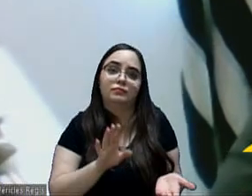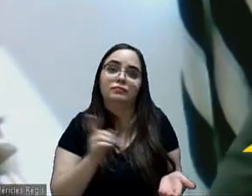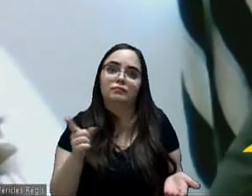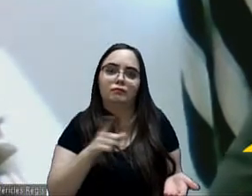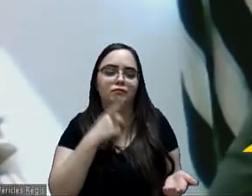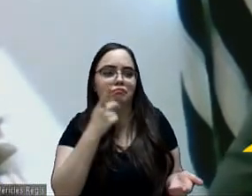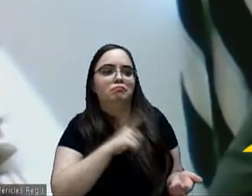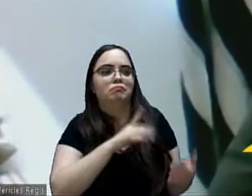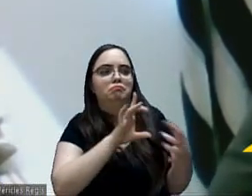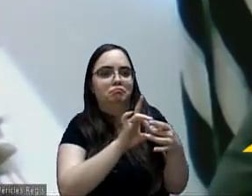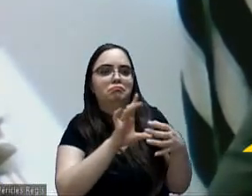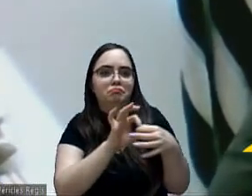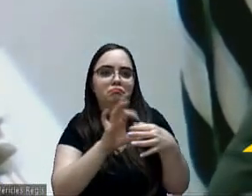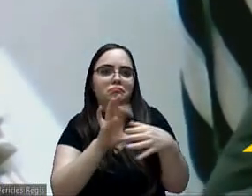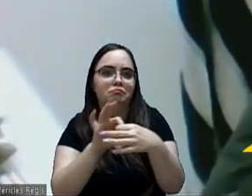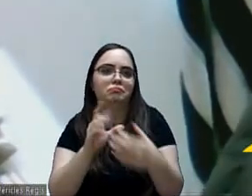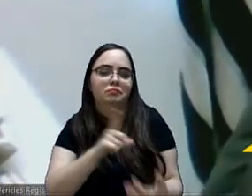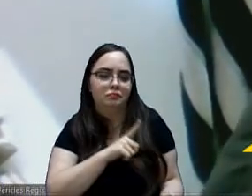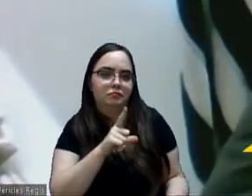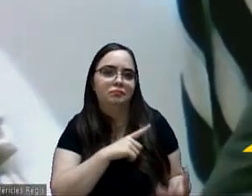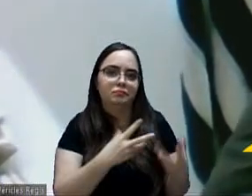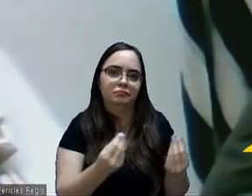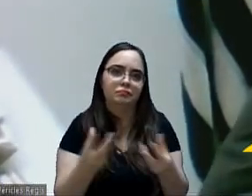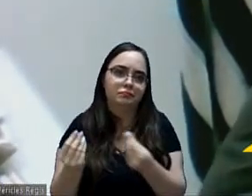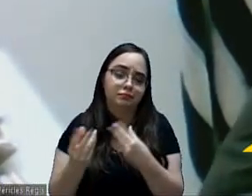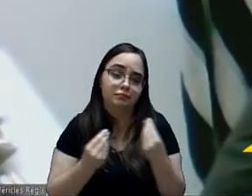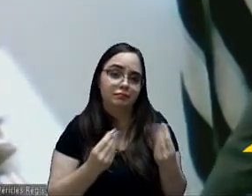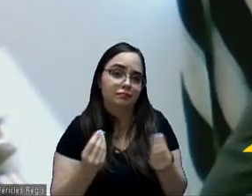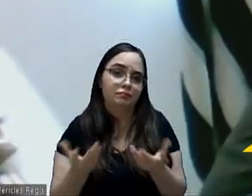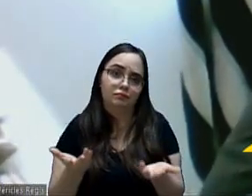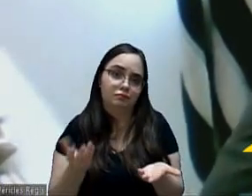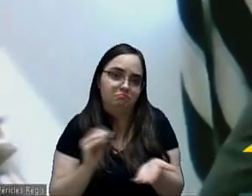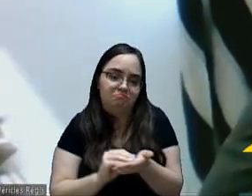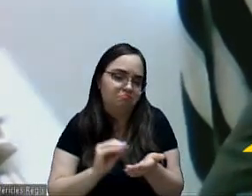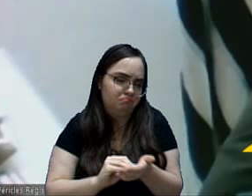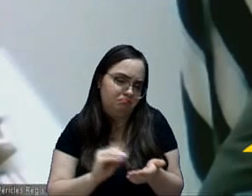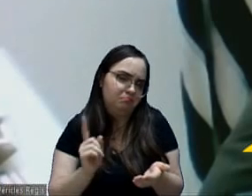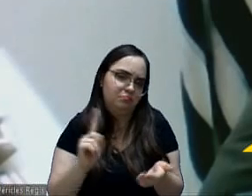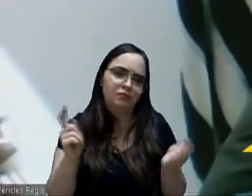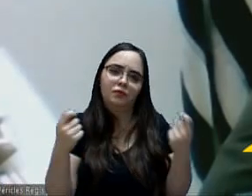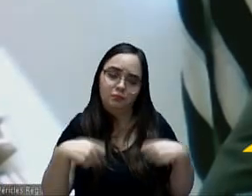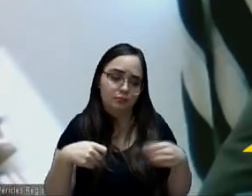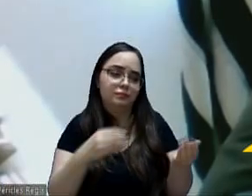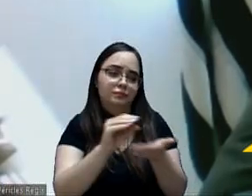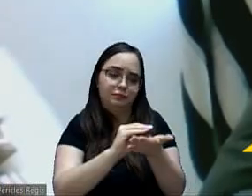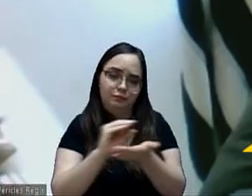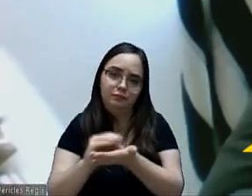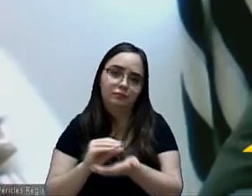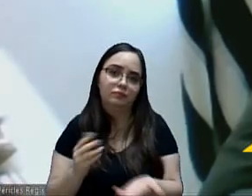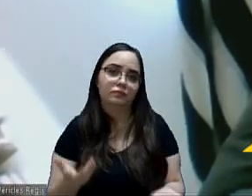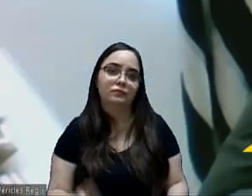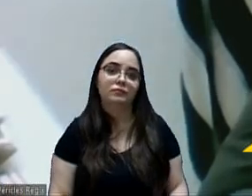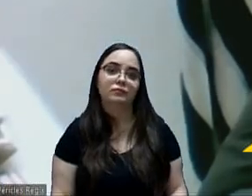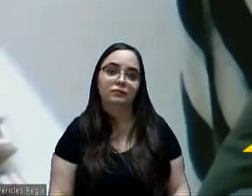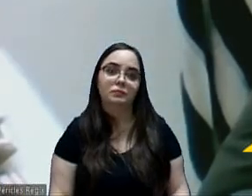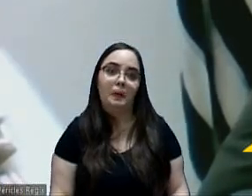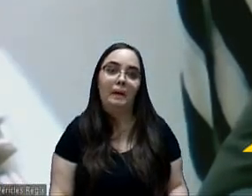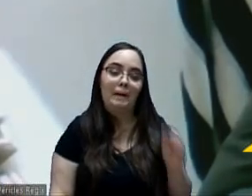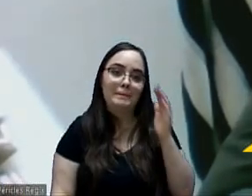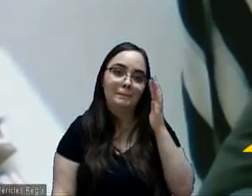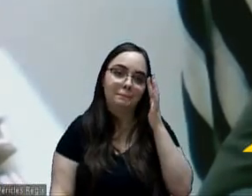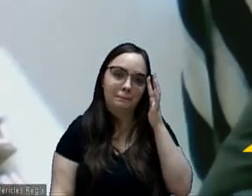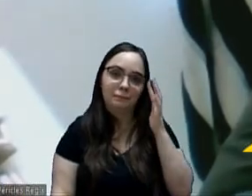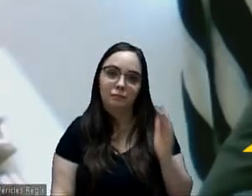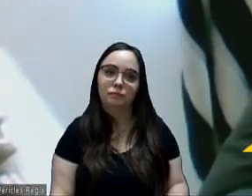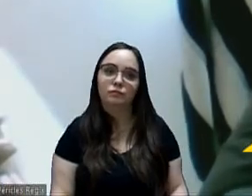parceria público-privada que está para acontecer, não é para faltar. Não é para faltar. É para a gente ter recurso